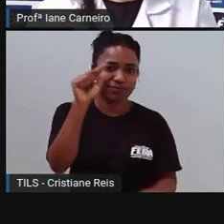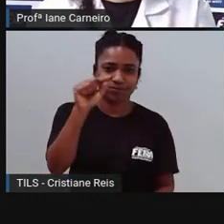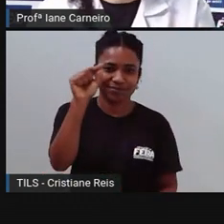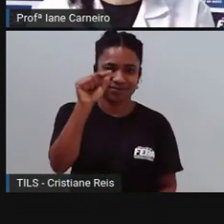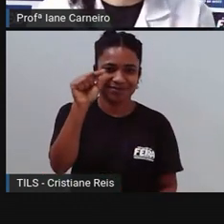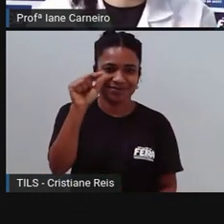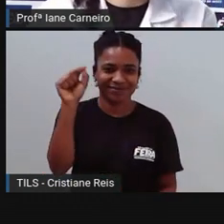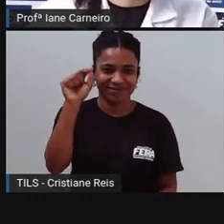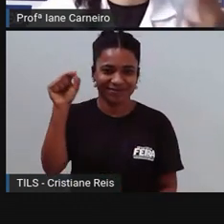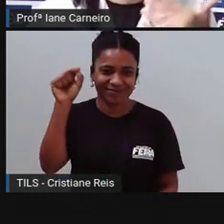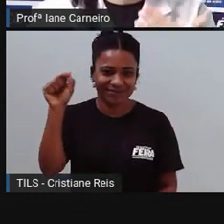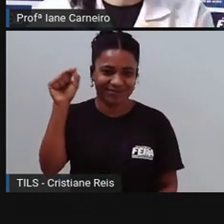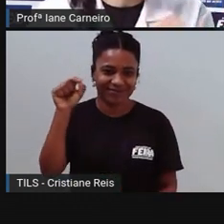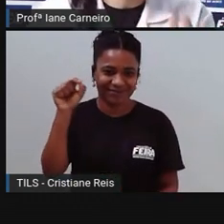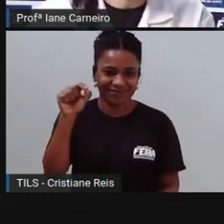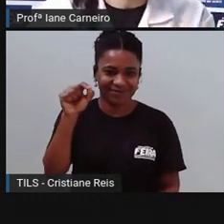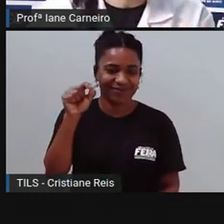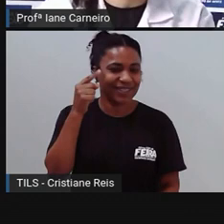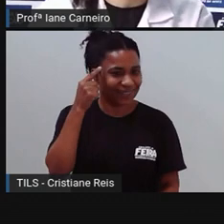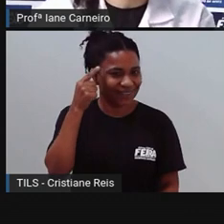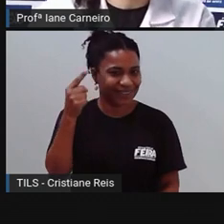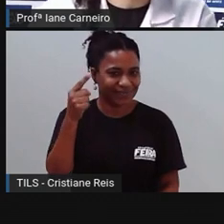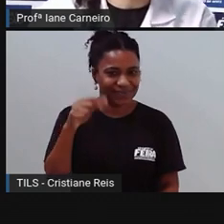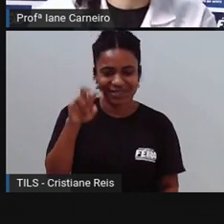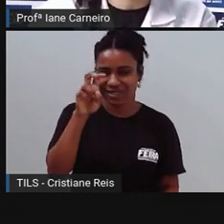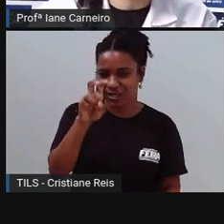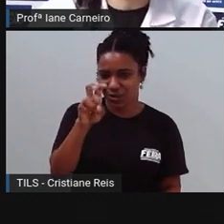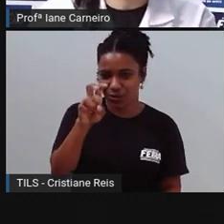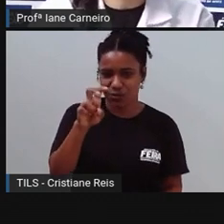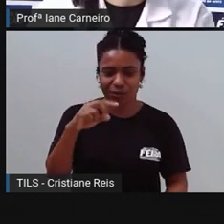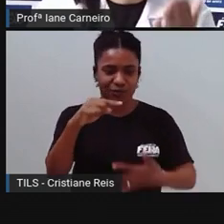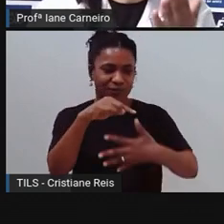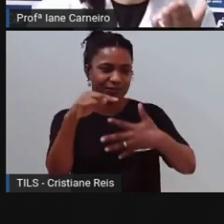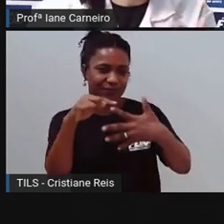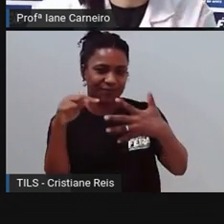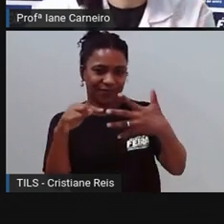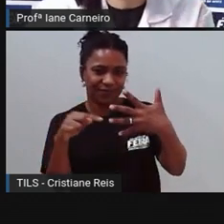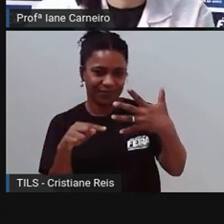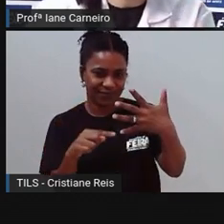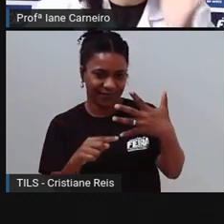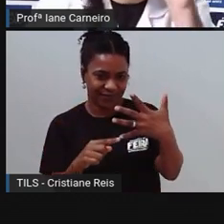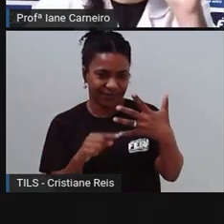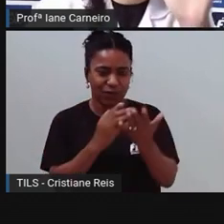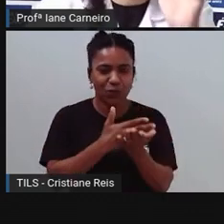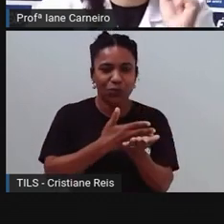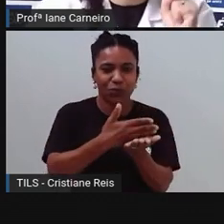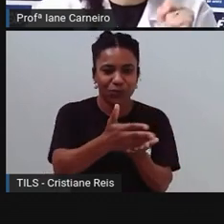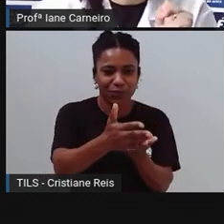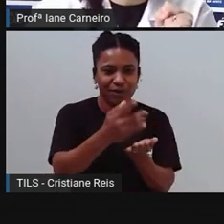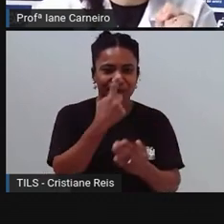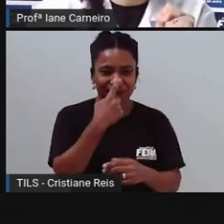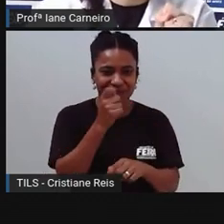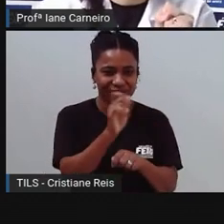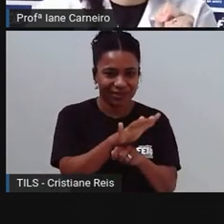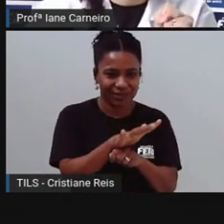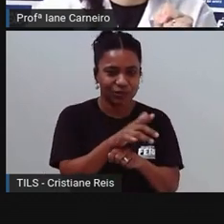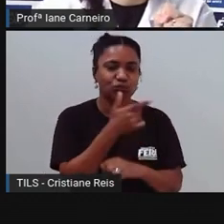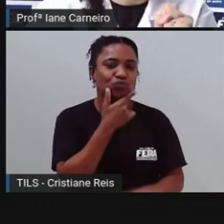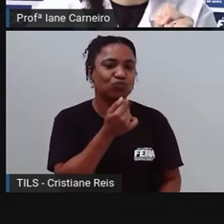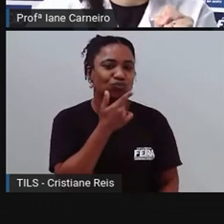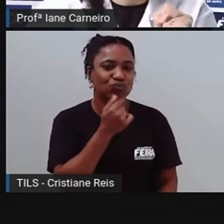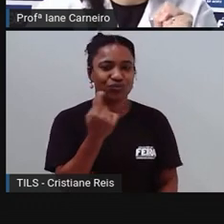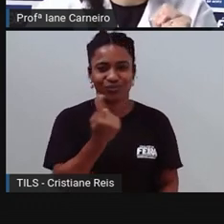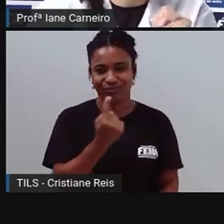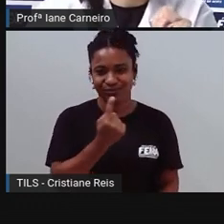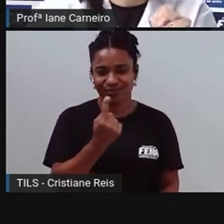vocês. Então, a Pro, como eram cinco, né, lixinhos aqui desse menininho, a Pro colocou aqui as cinco bolinhas, ó, uma, duas,